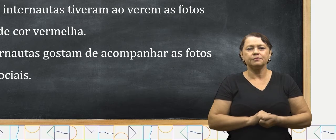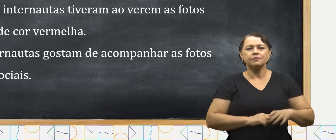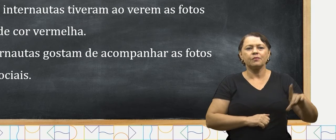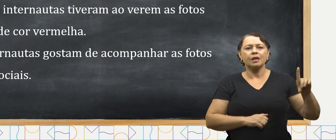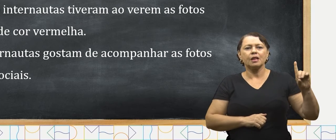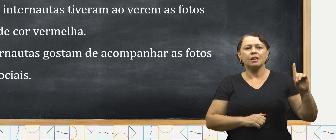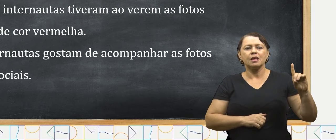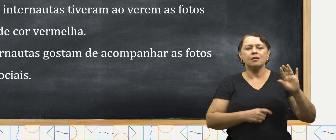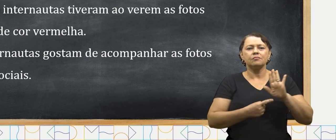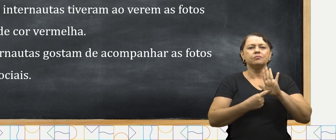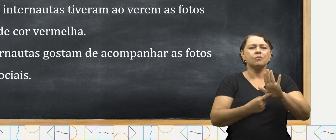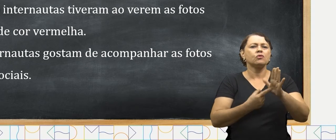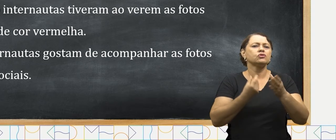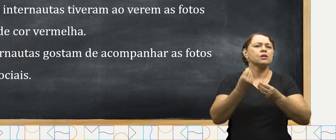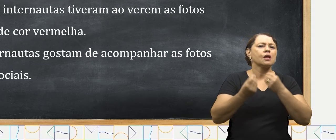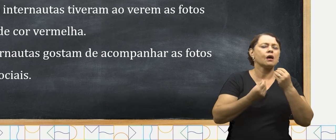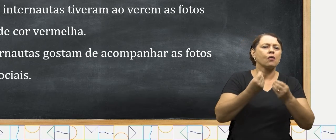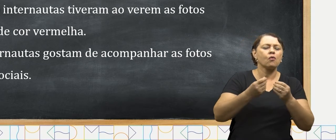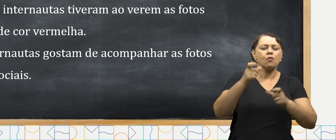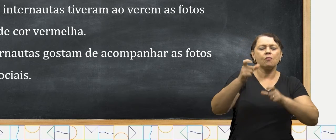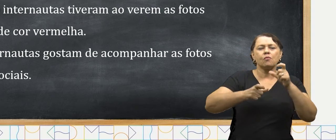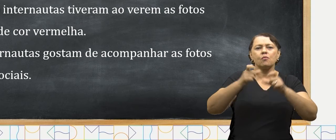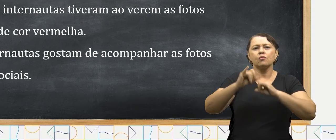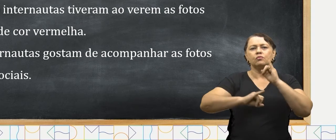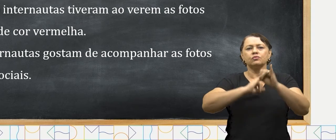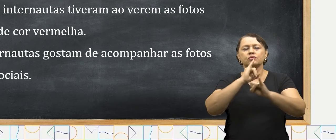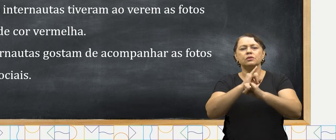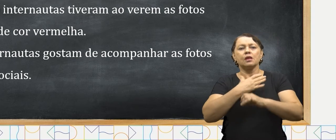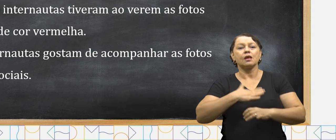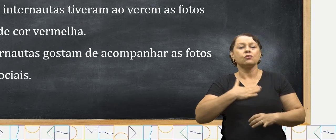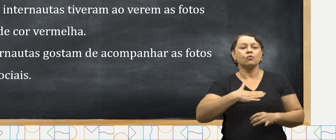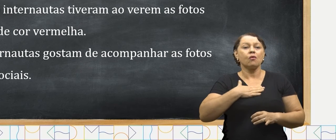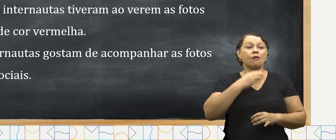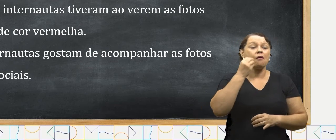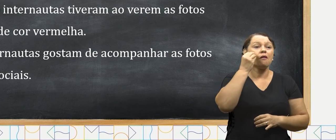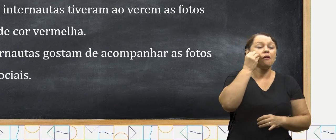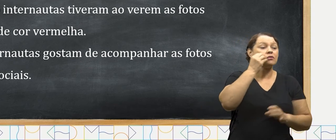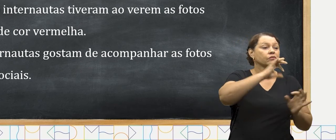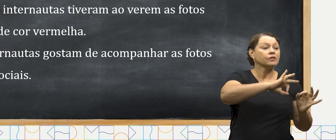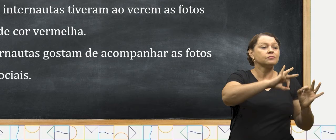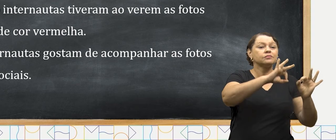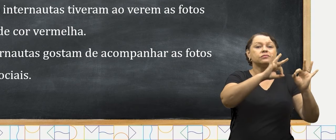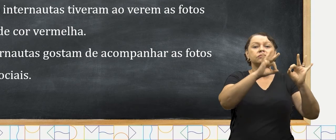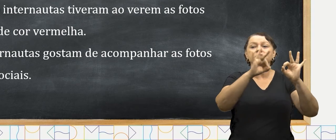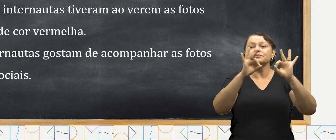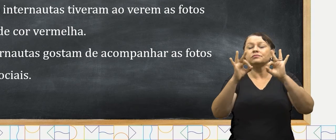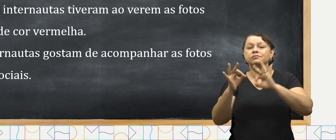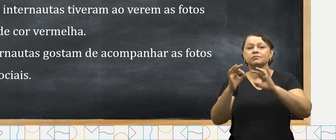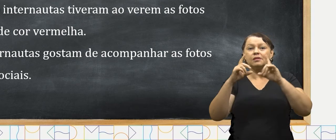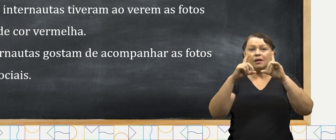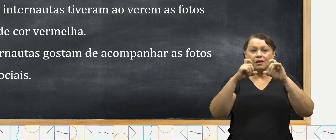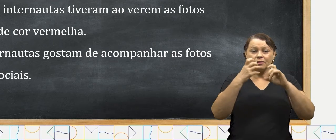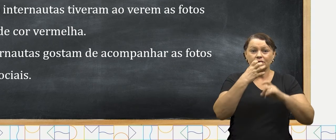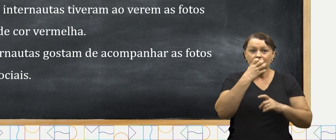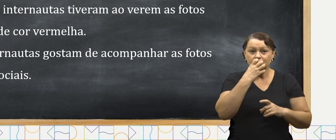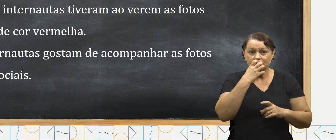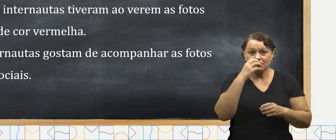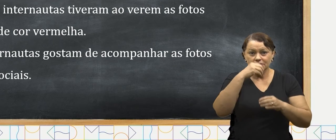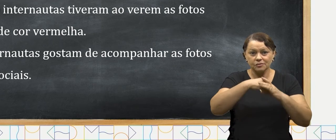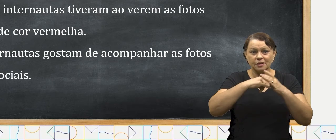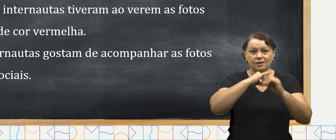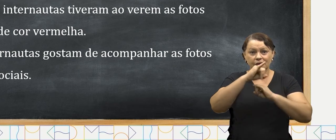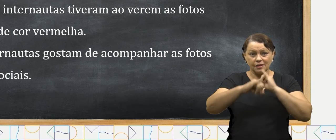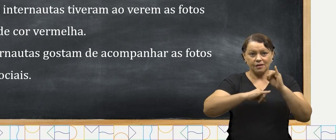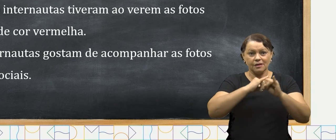D. Mostrar como os internautas gostam de acompanhar as fotos do cãozinho em